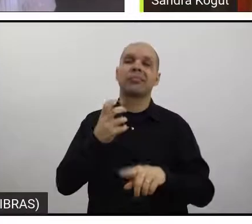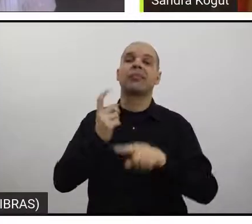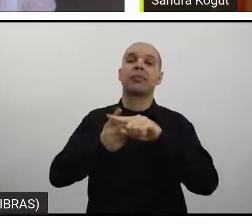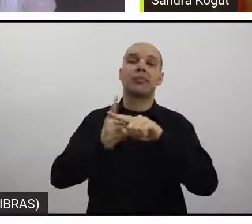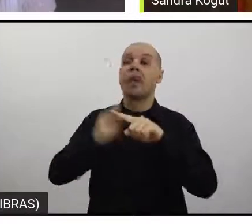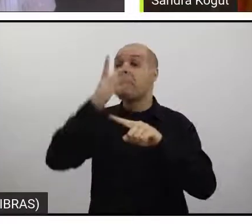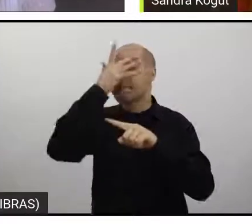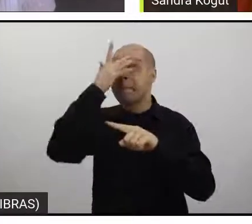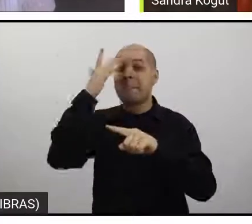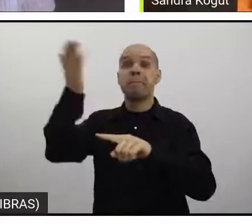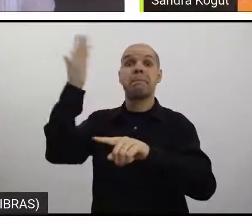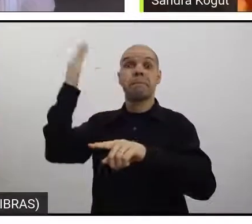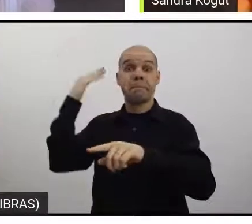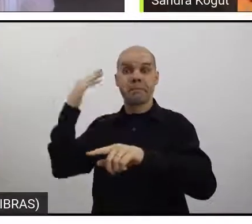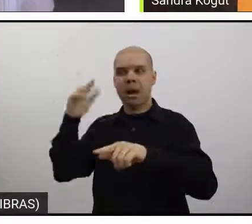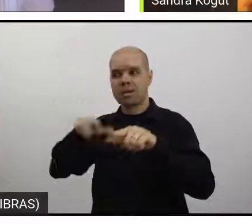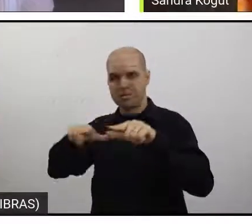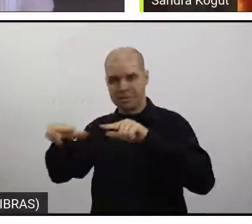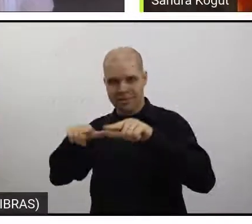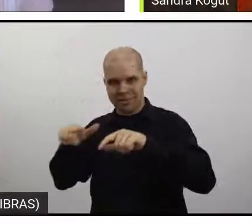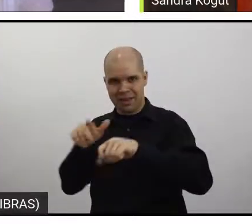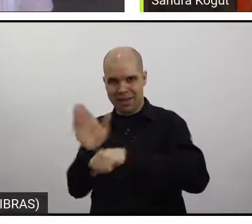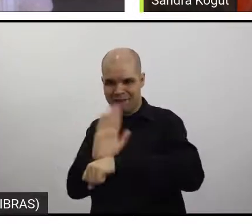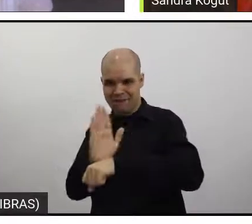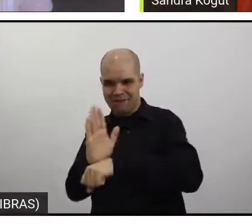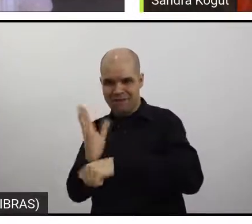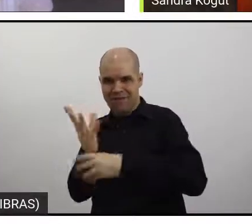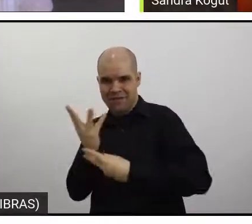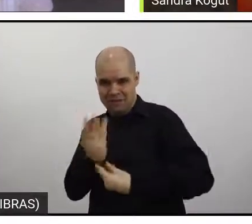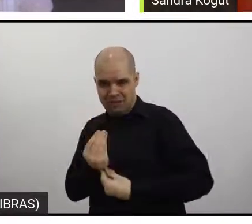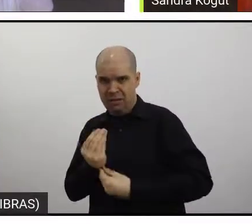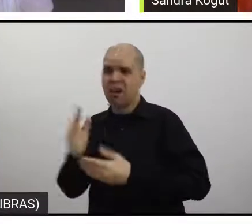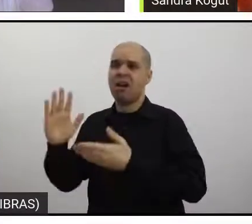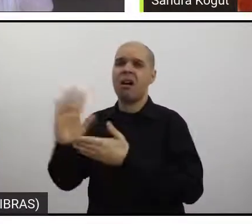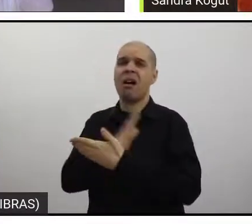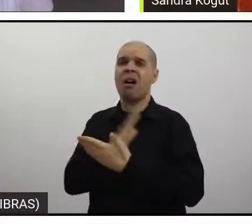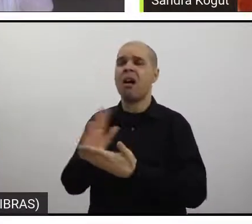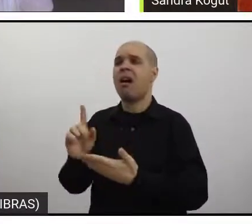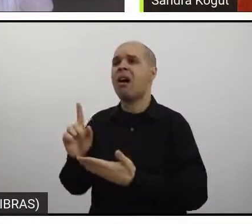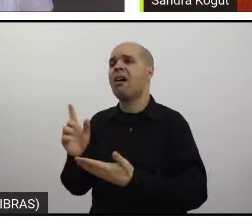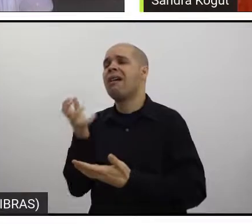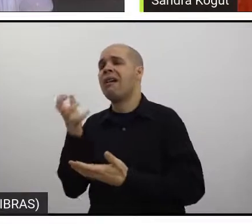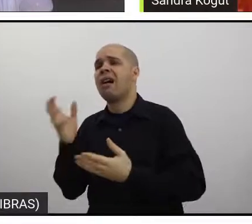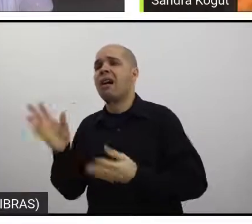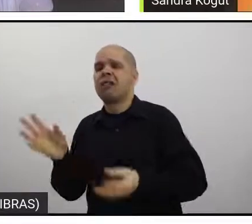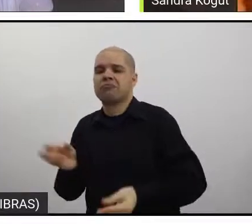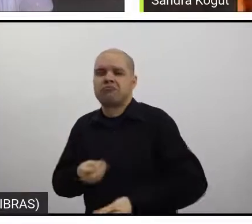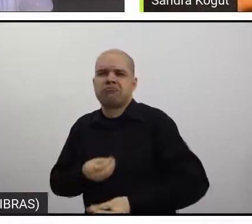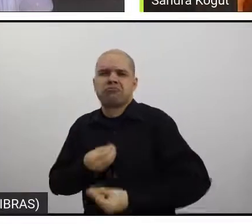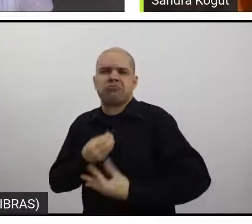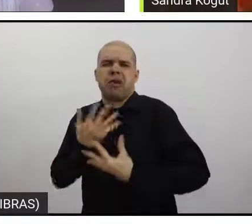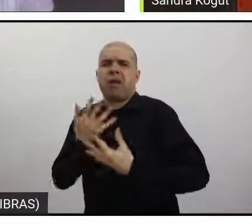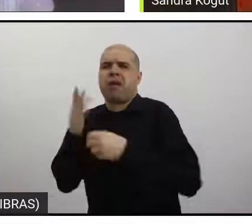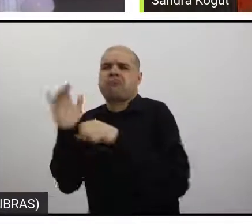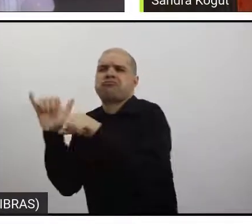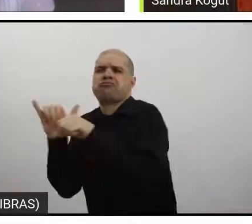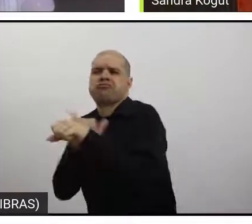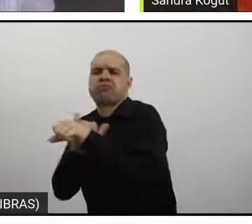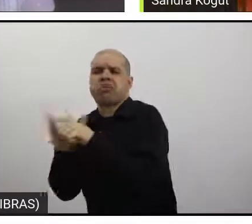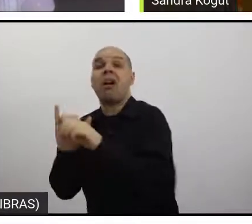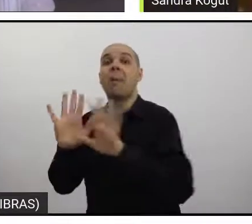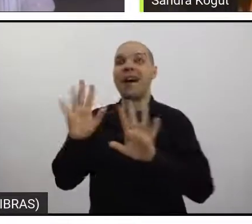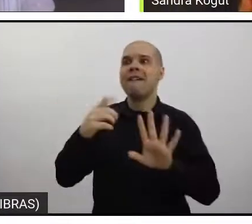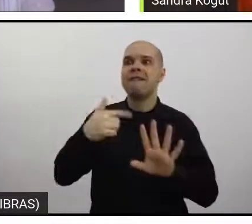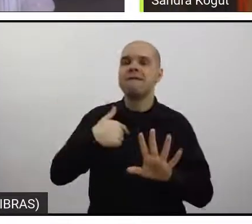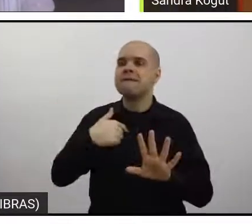e branco, poéticas, com música clássica, era um negócio muito mais nobre. E eu estava fazendo um negócio todo